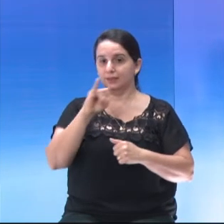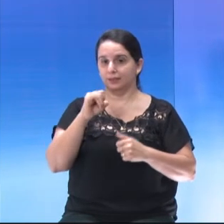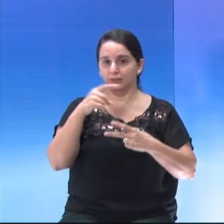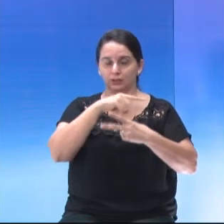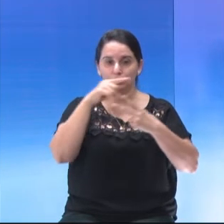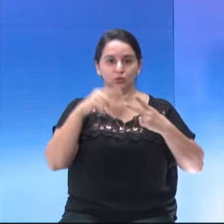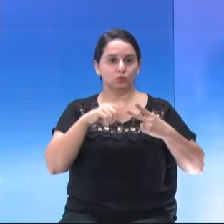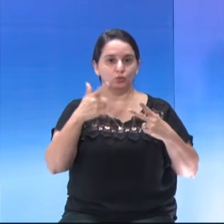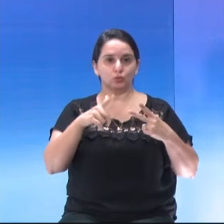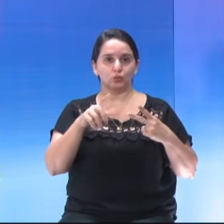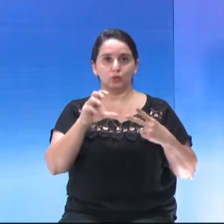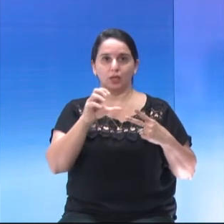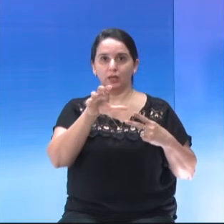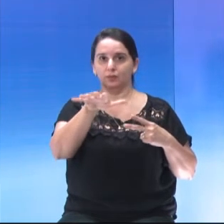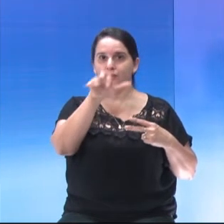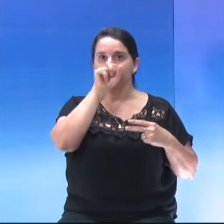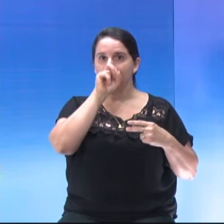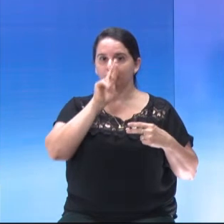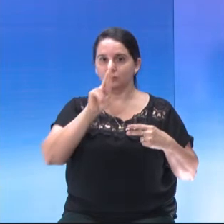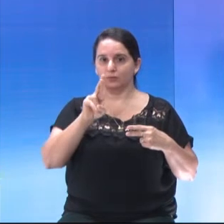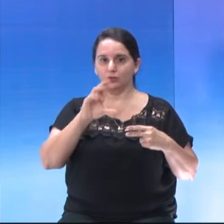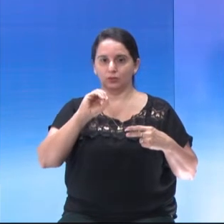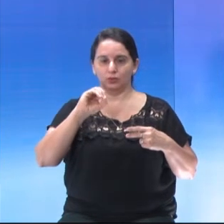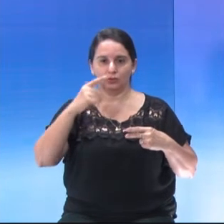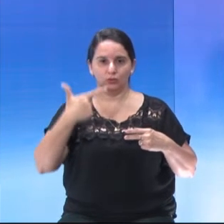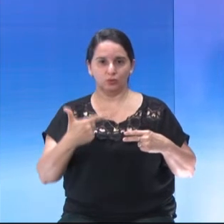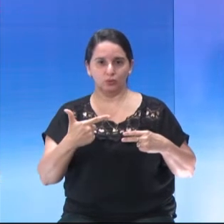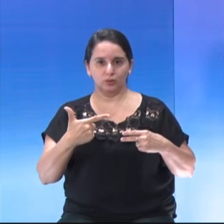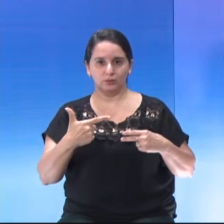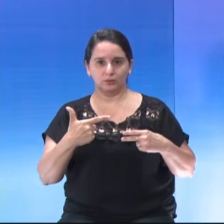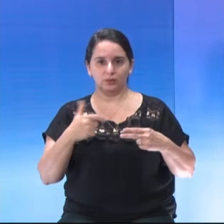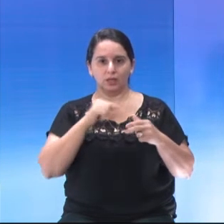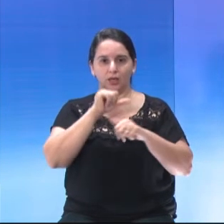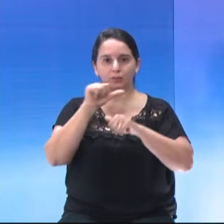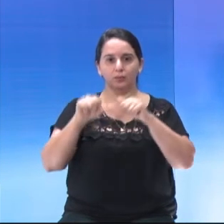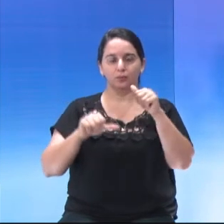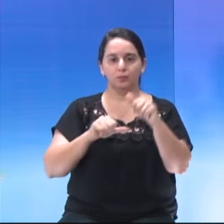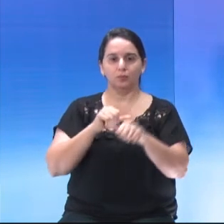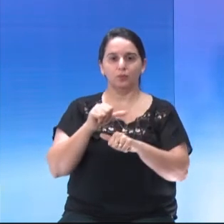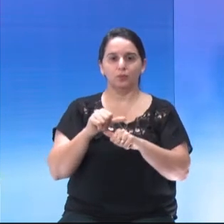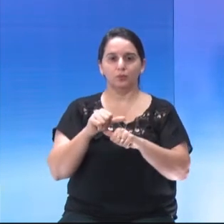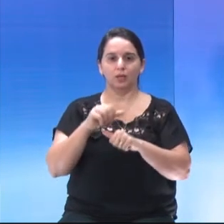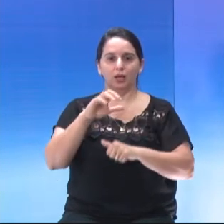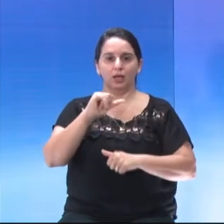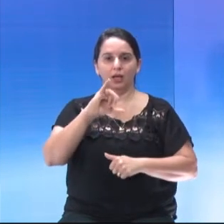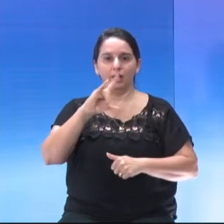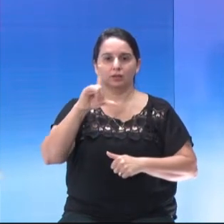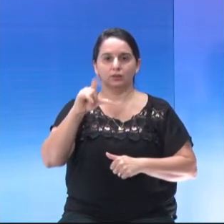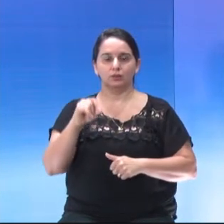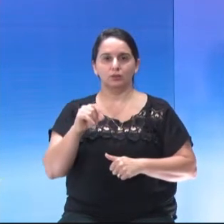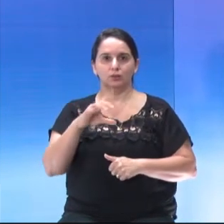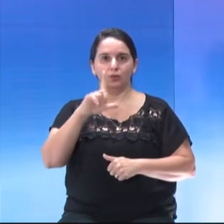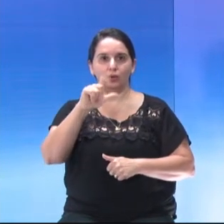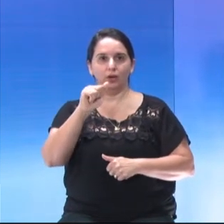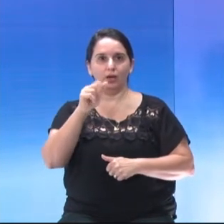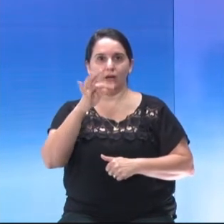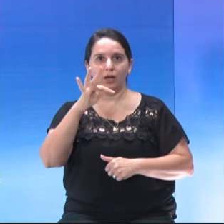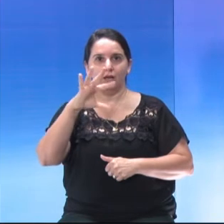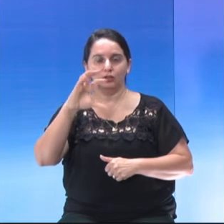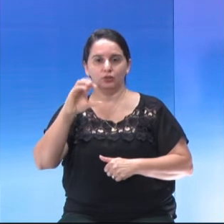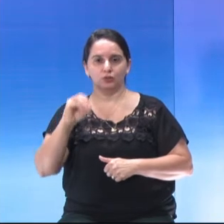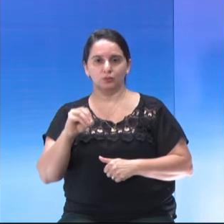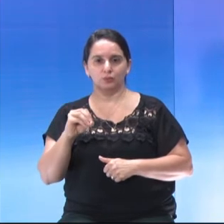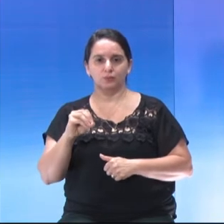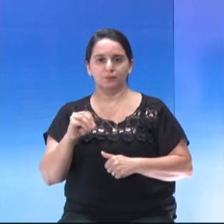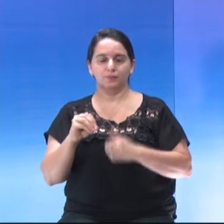2 moléculas de ácido lático. Ok, com oxigênio, oxidada completamente. Sem oxigênio,